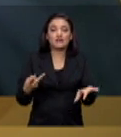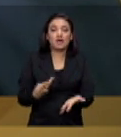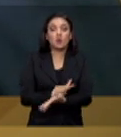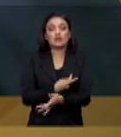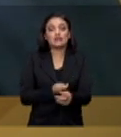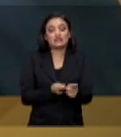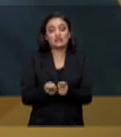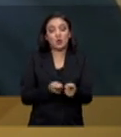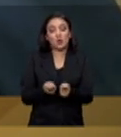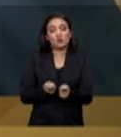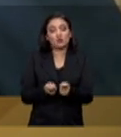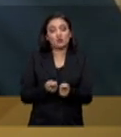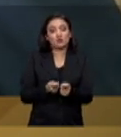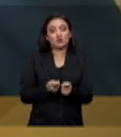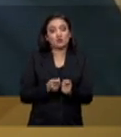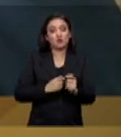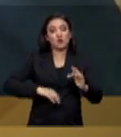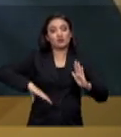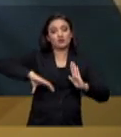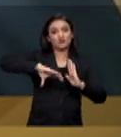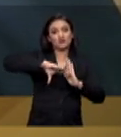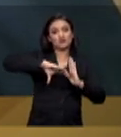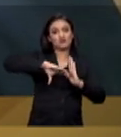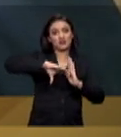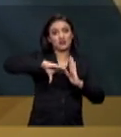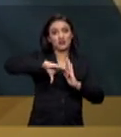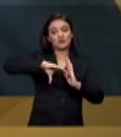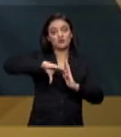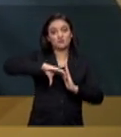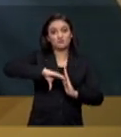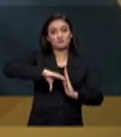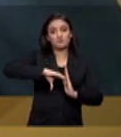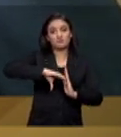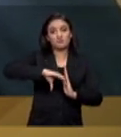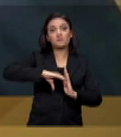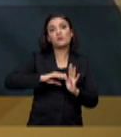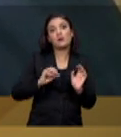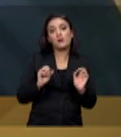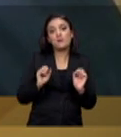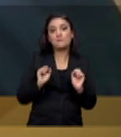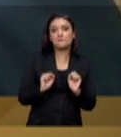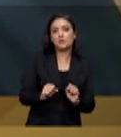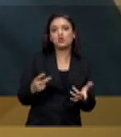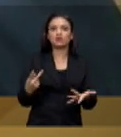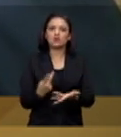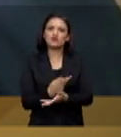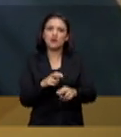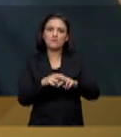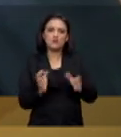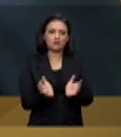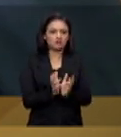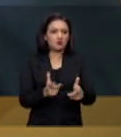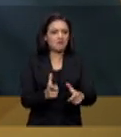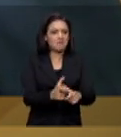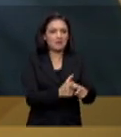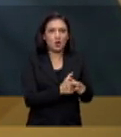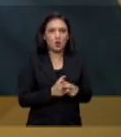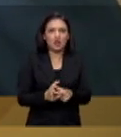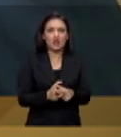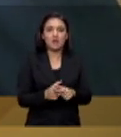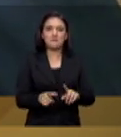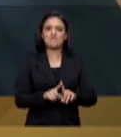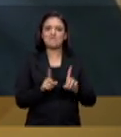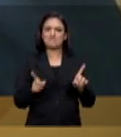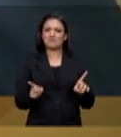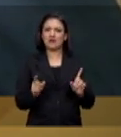Casa Parlamentar é do Parlamento, possível às suas minorias. Mas não vemos em